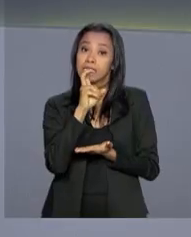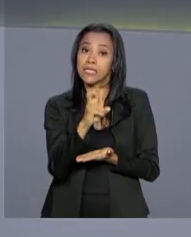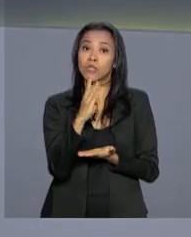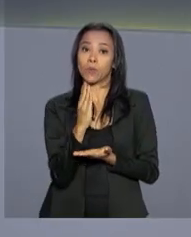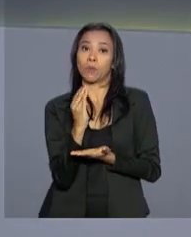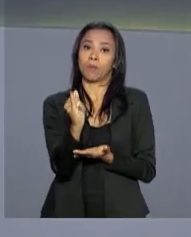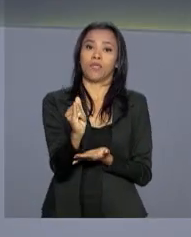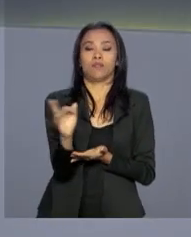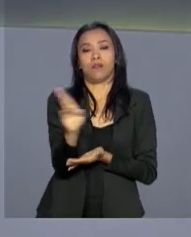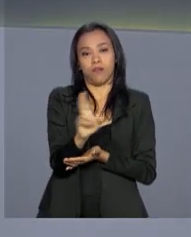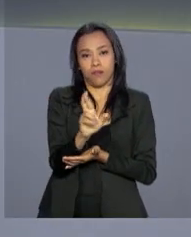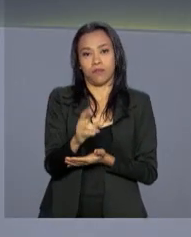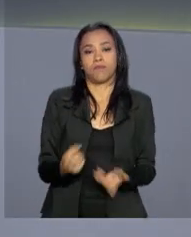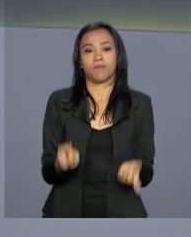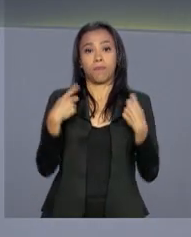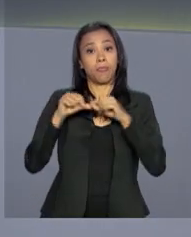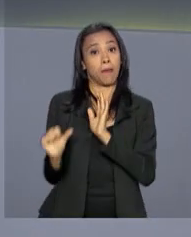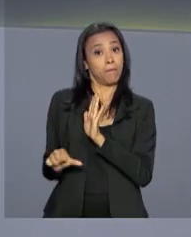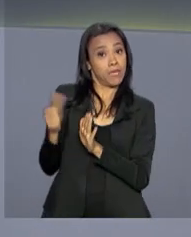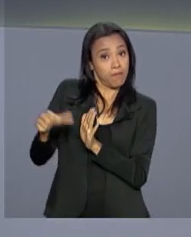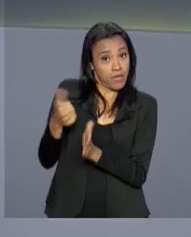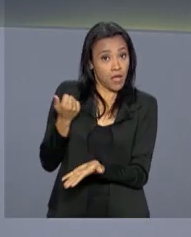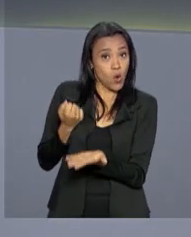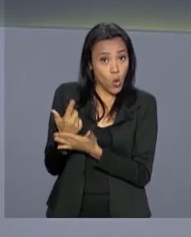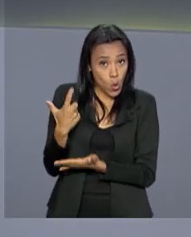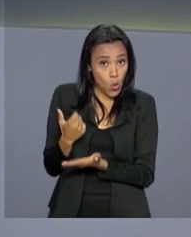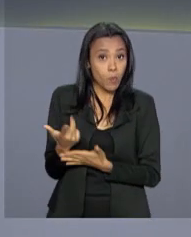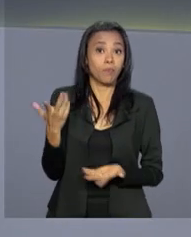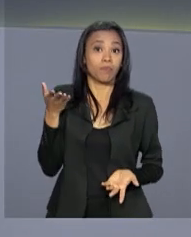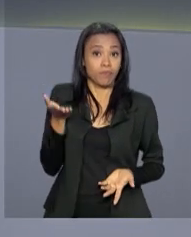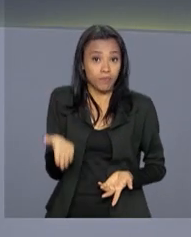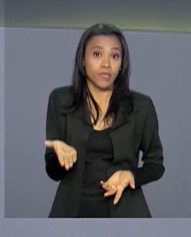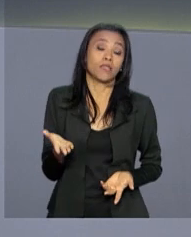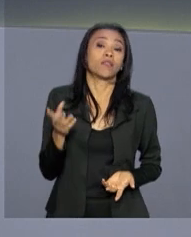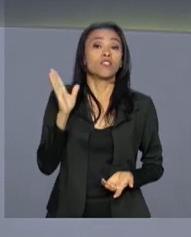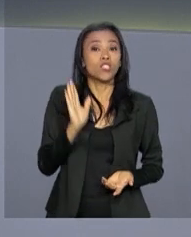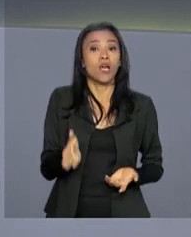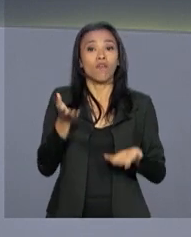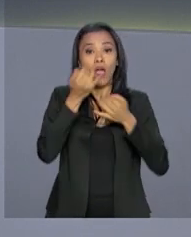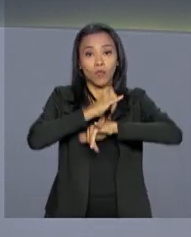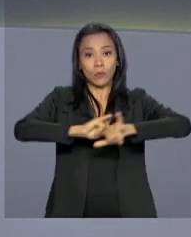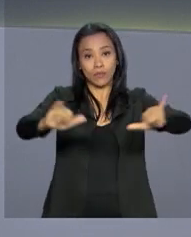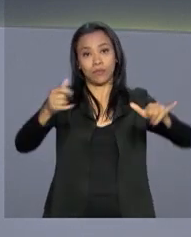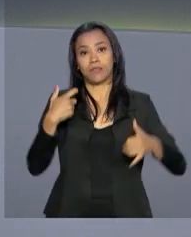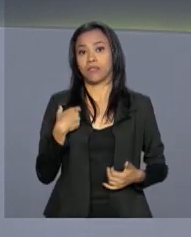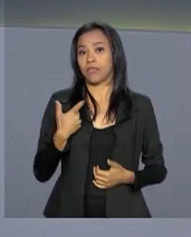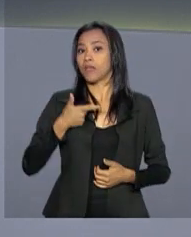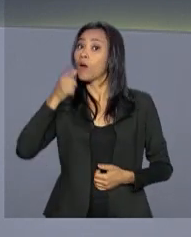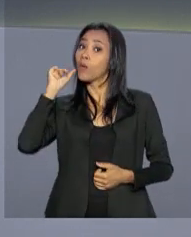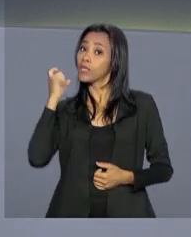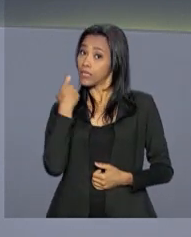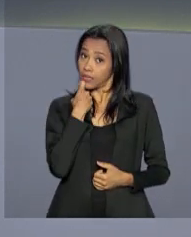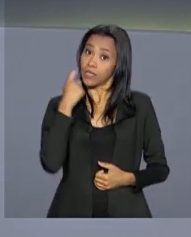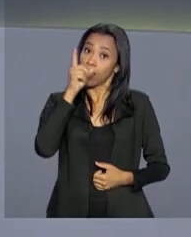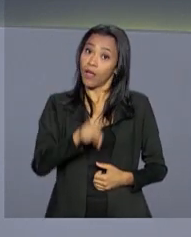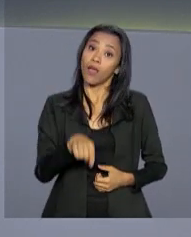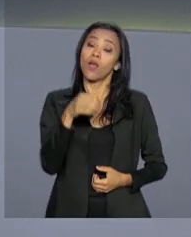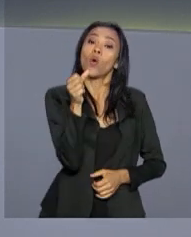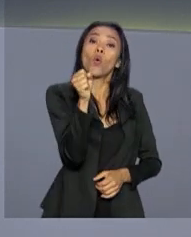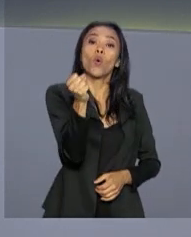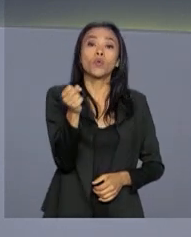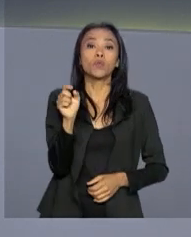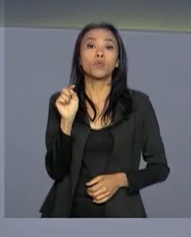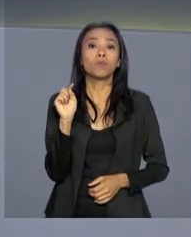ea primeira compra de equipamentos do bds segurança foi anunciada nesta quinta feira serão oito mil novas viaturas